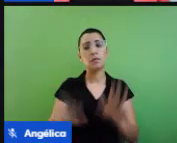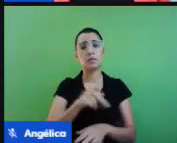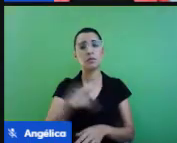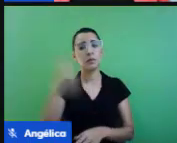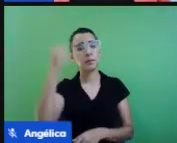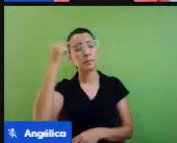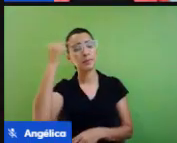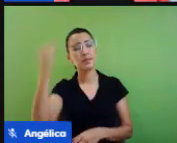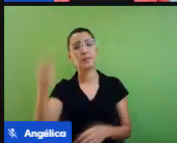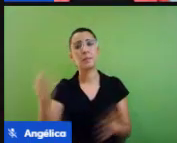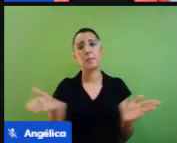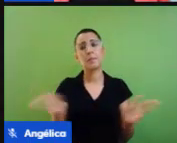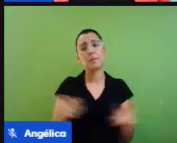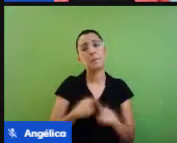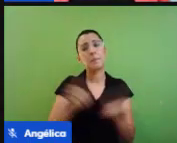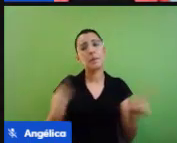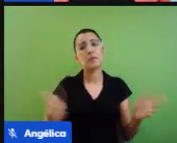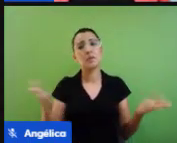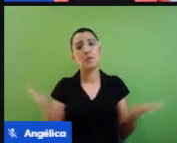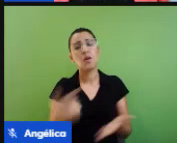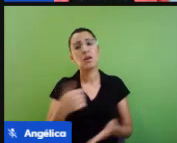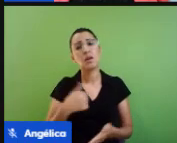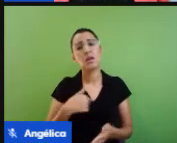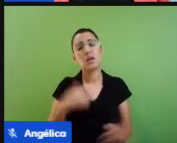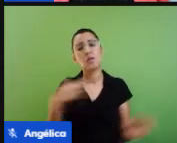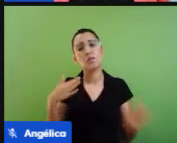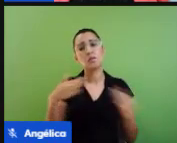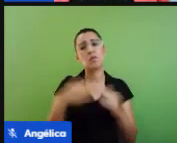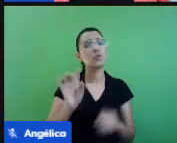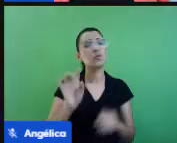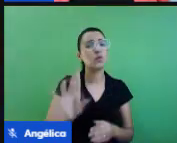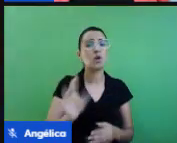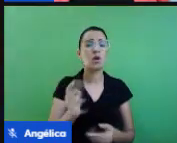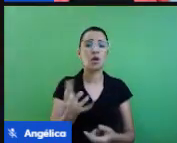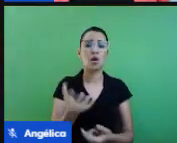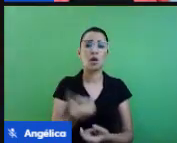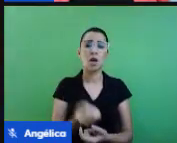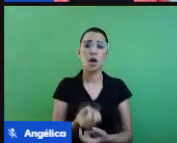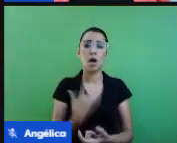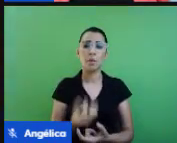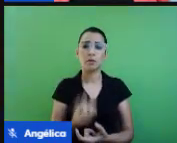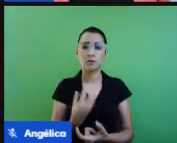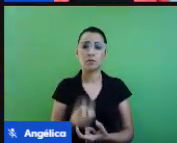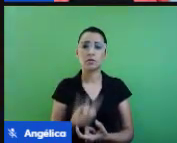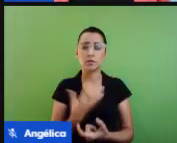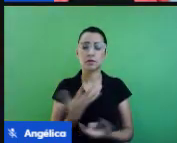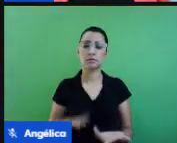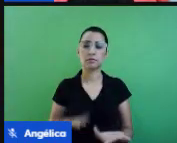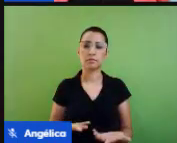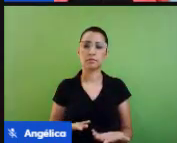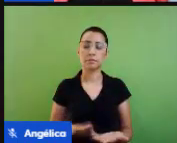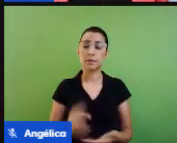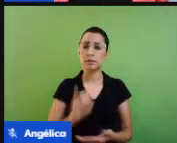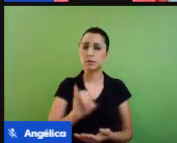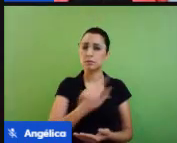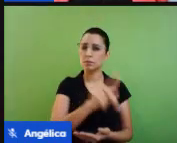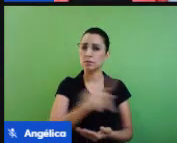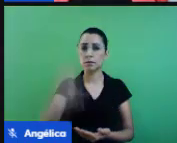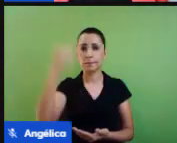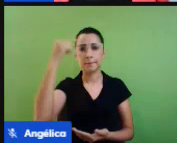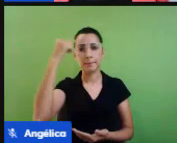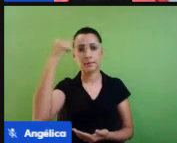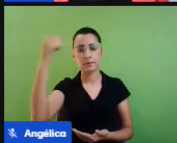na alfabetização, mas se o professor pensar em desenvolver uma estratégia que